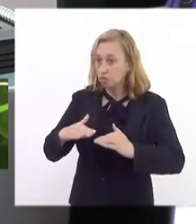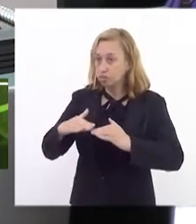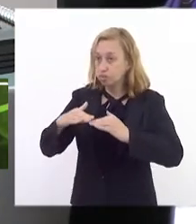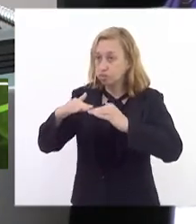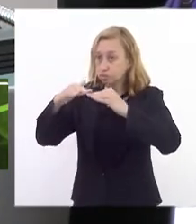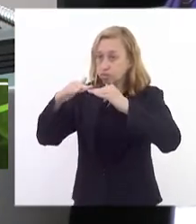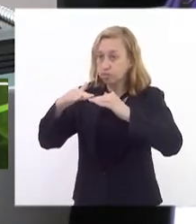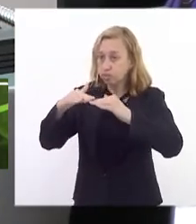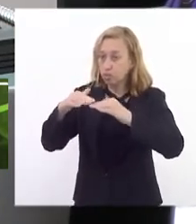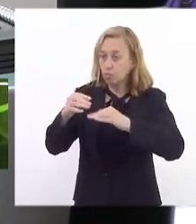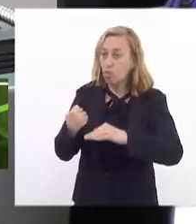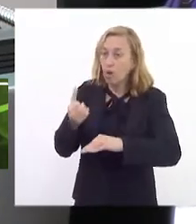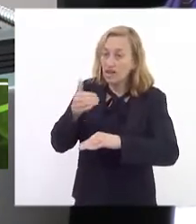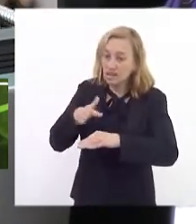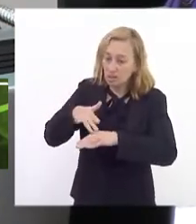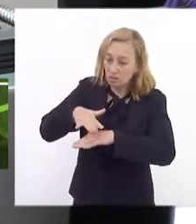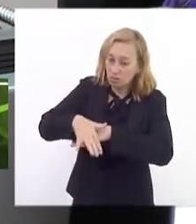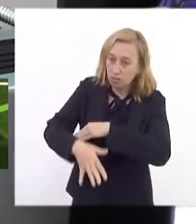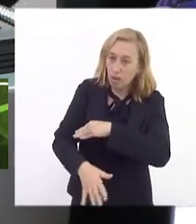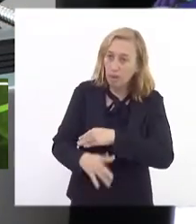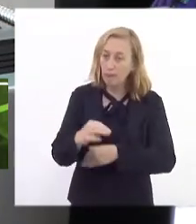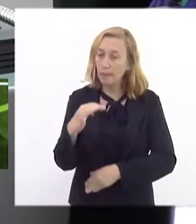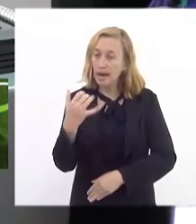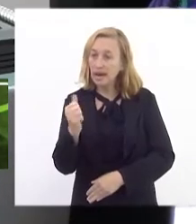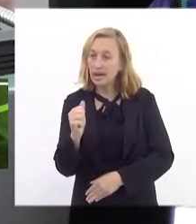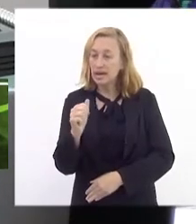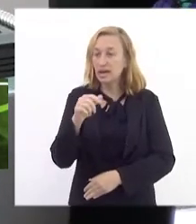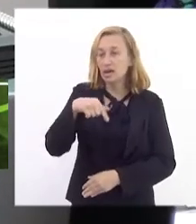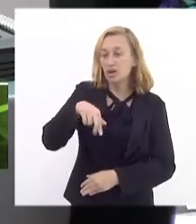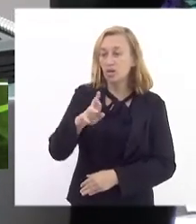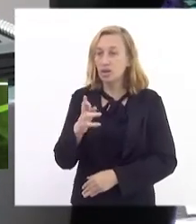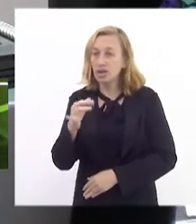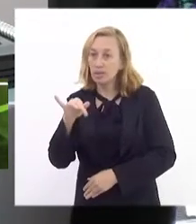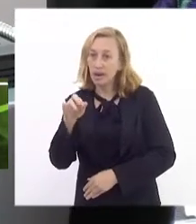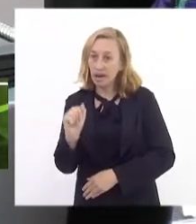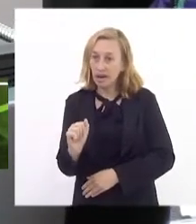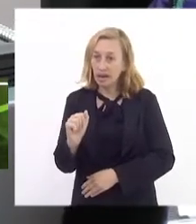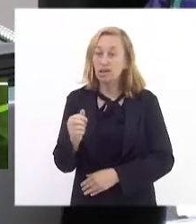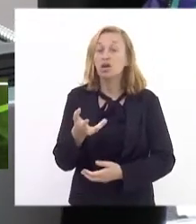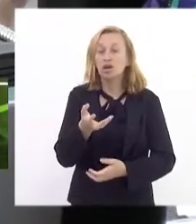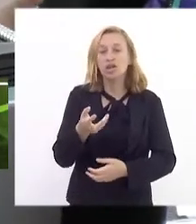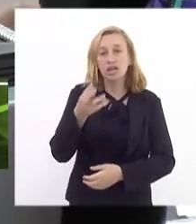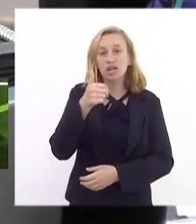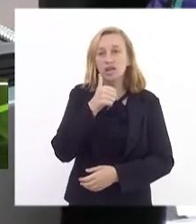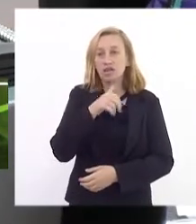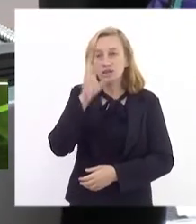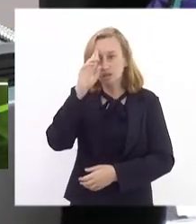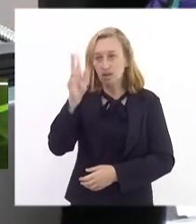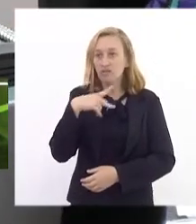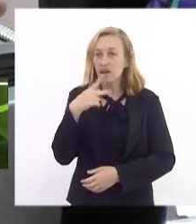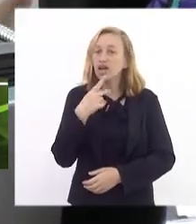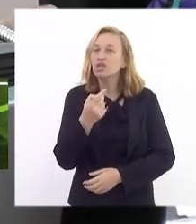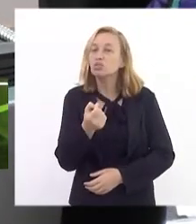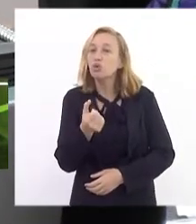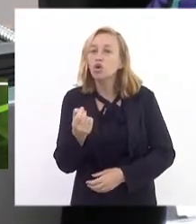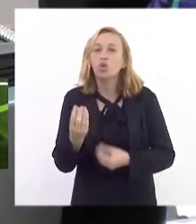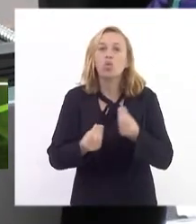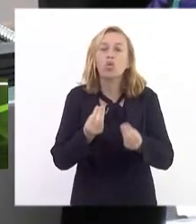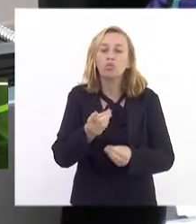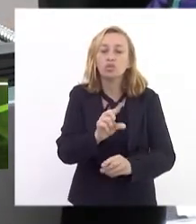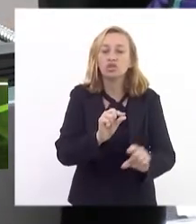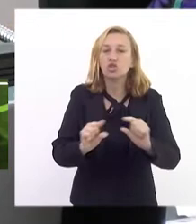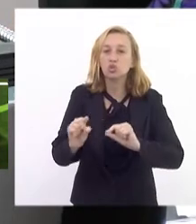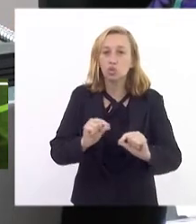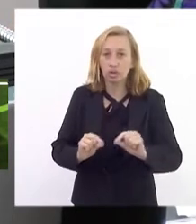da Baía de Guanabara, né? Então, dentro dessa área de trabalho do INEA. Então, eu queria que a senhora falasse um pouco como é que é essa seleção,